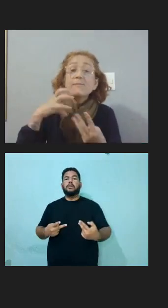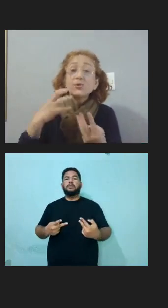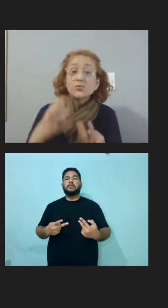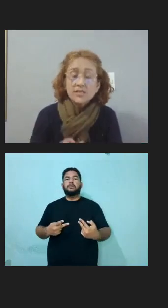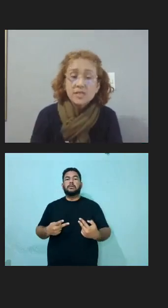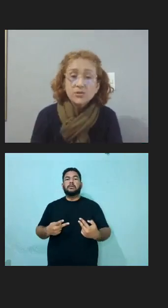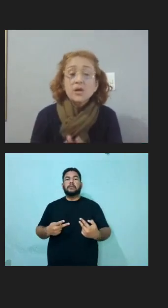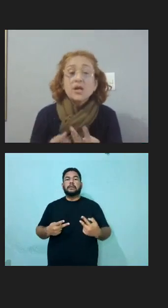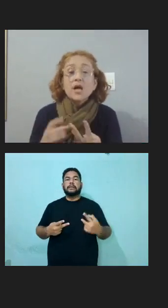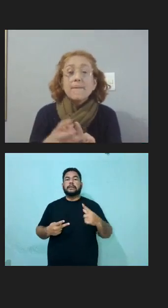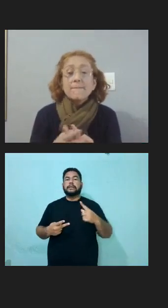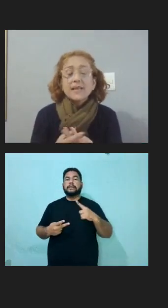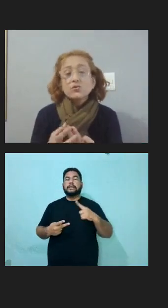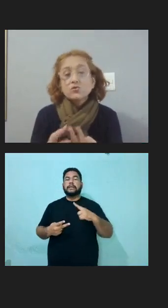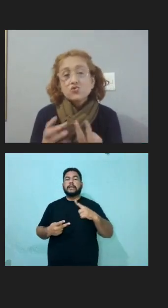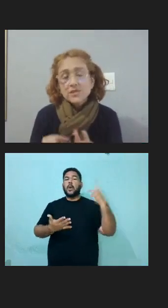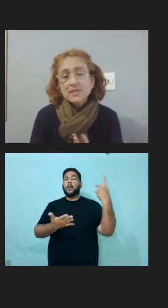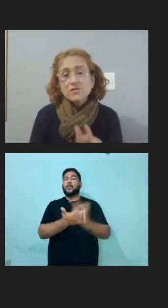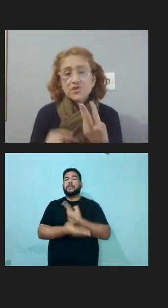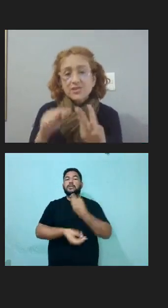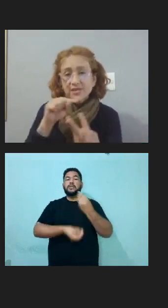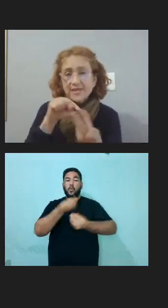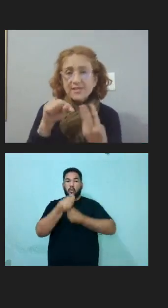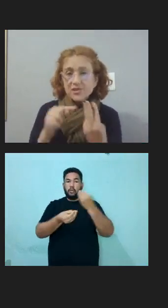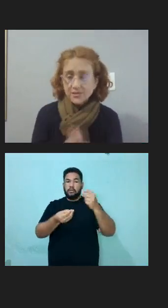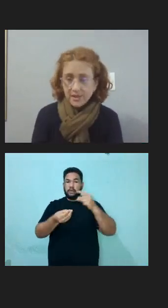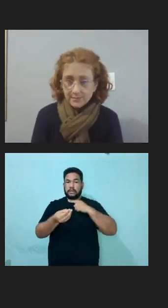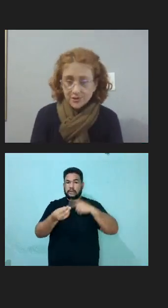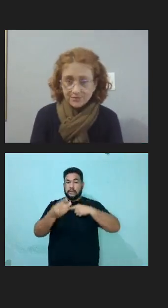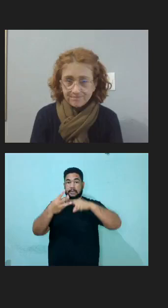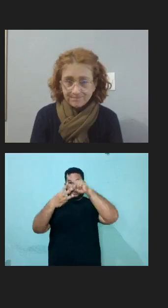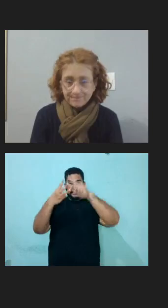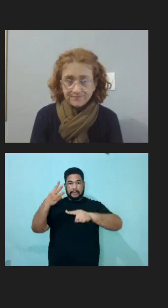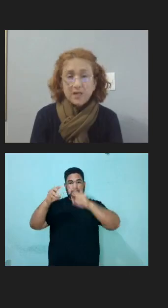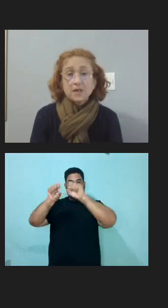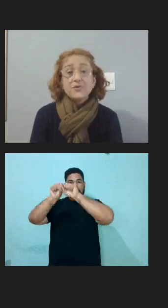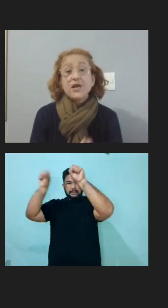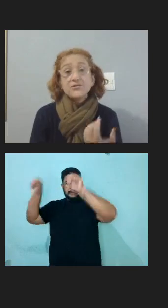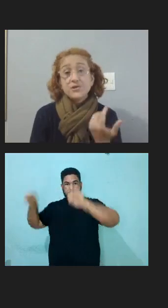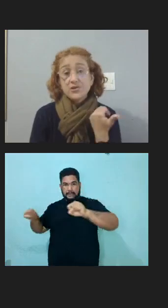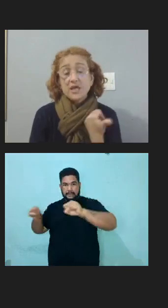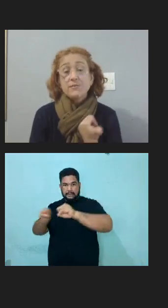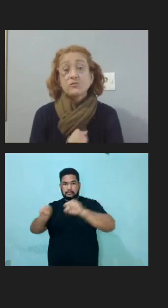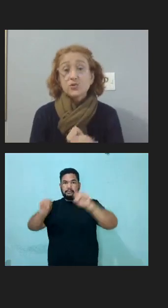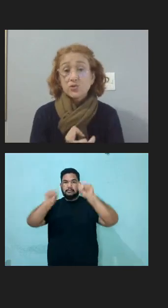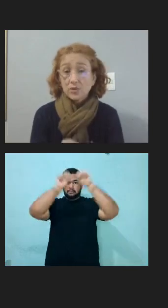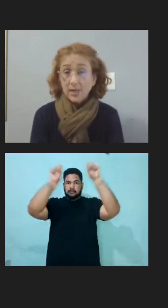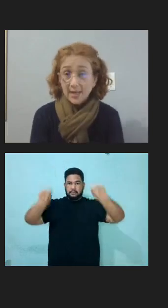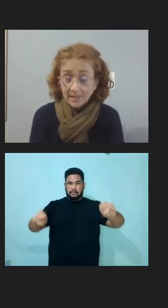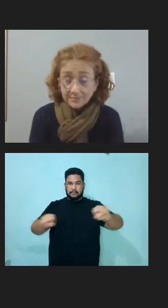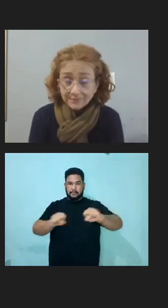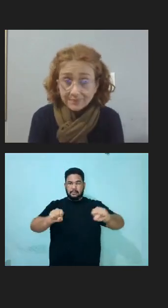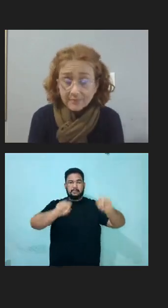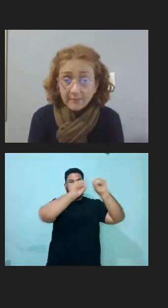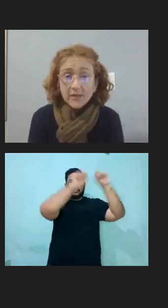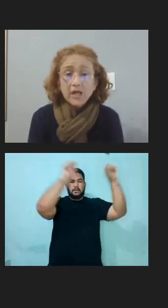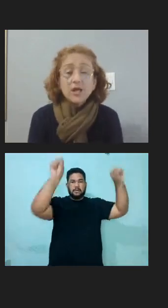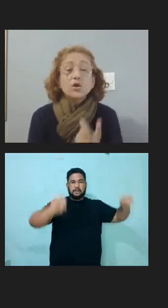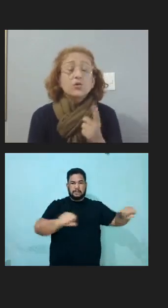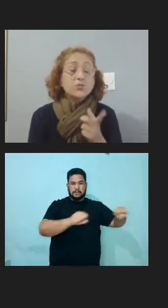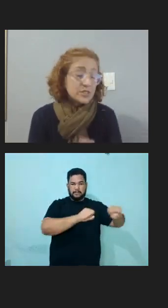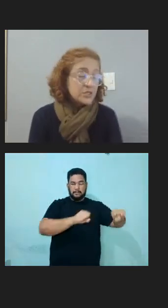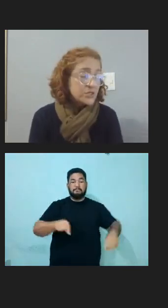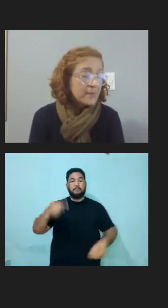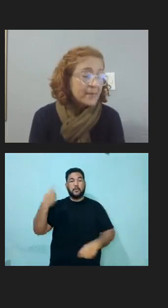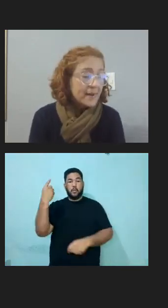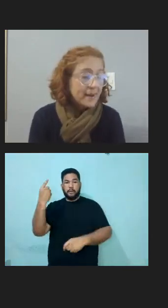é produzido pela conjunção de 3 sistemas, que é o sistema muscular,